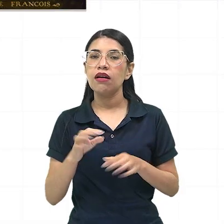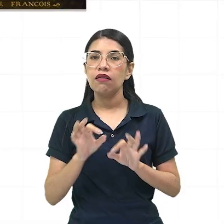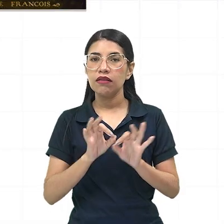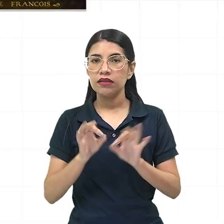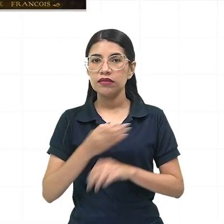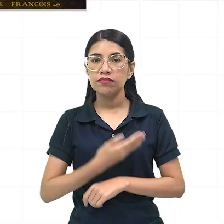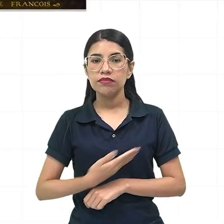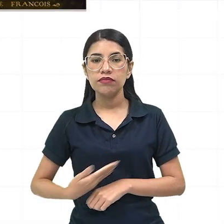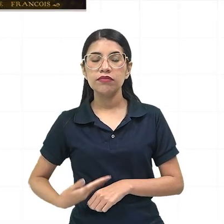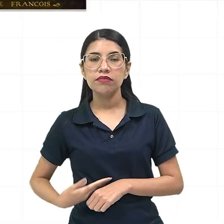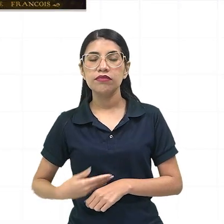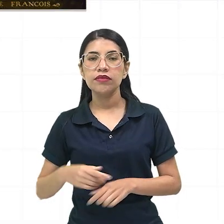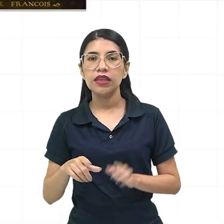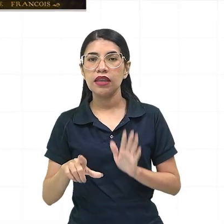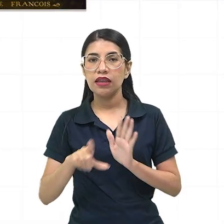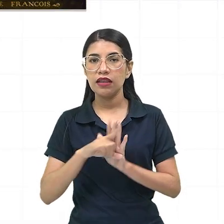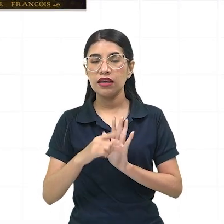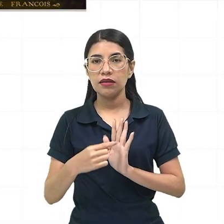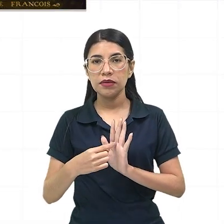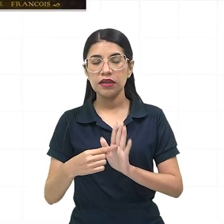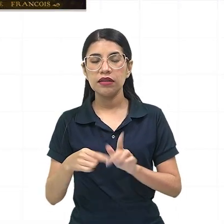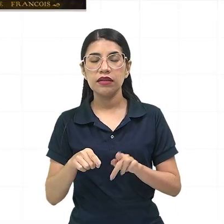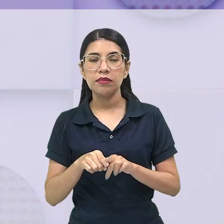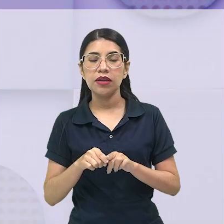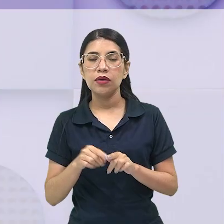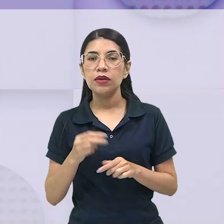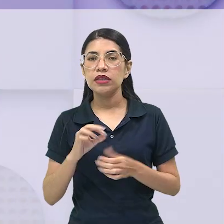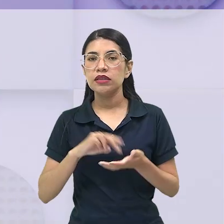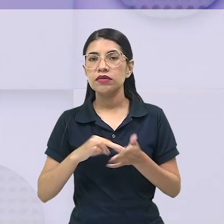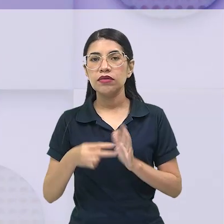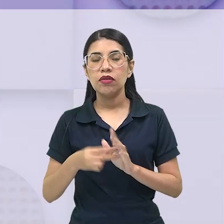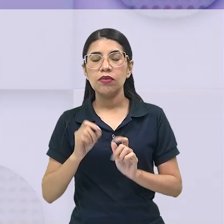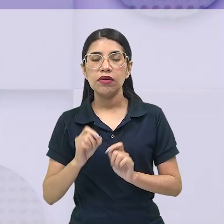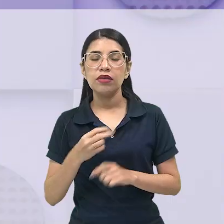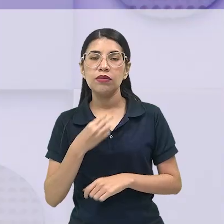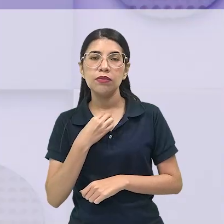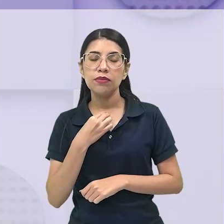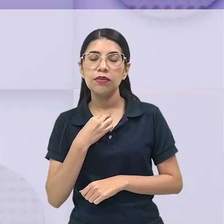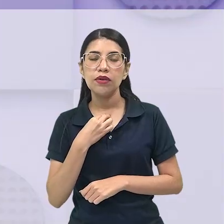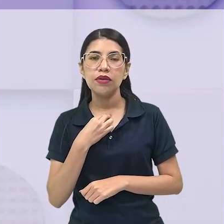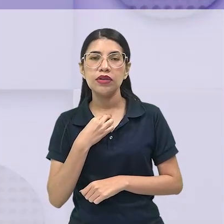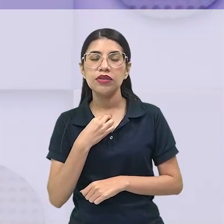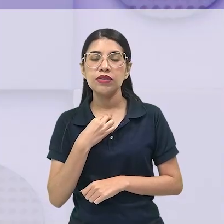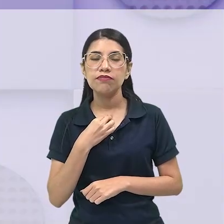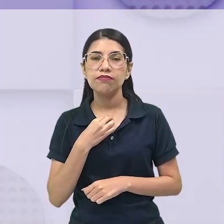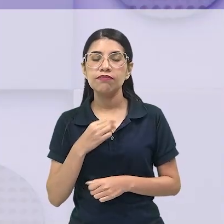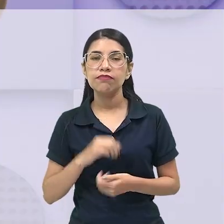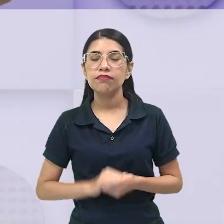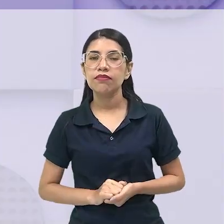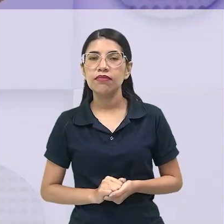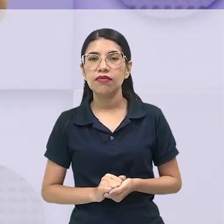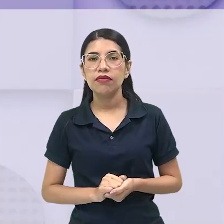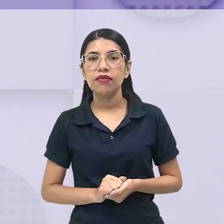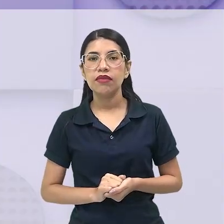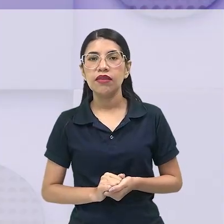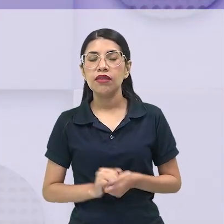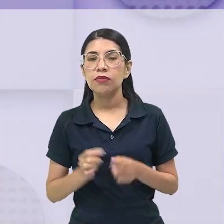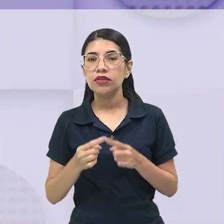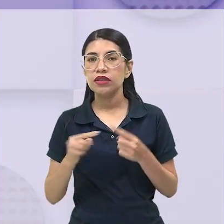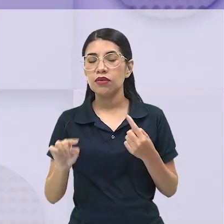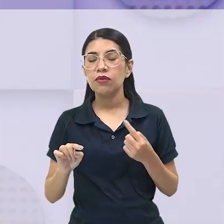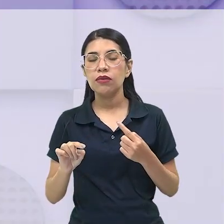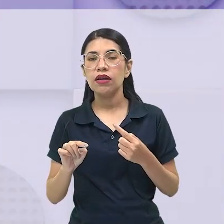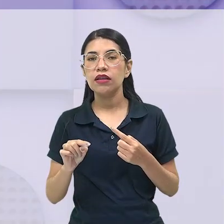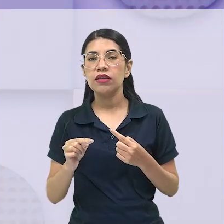religiosas particulares não podem suplantar a questão mais social, mais geral